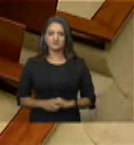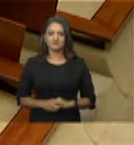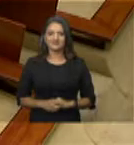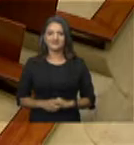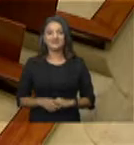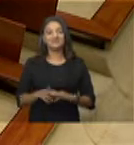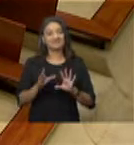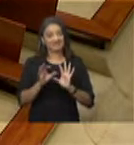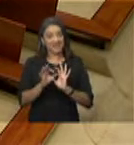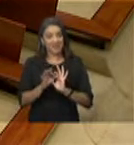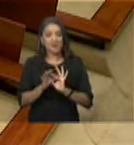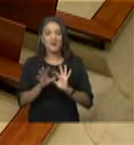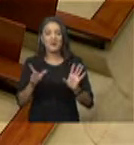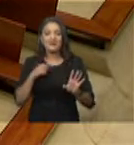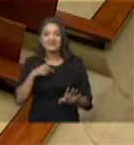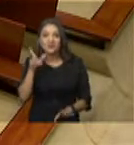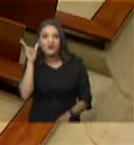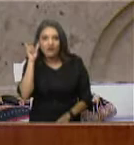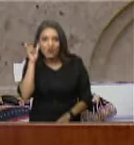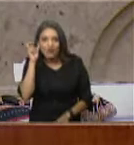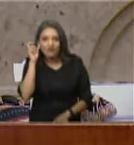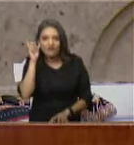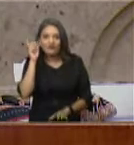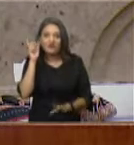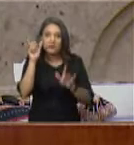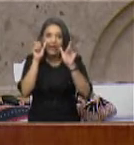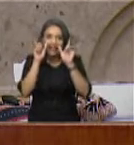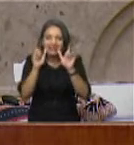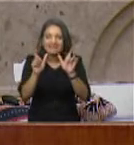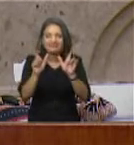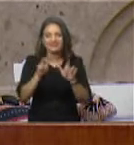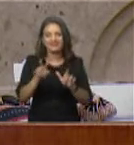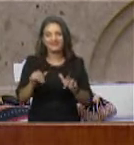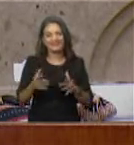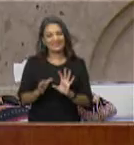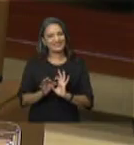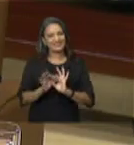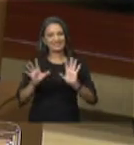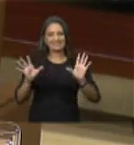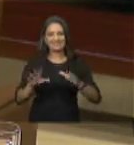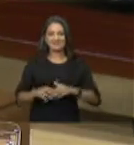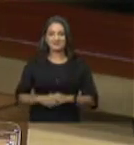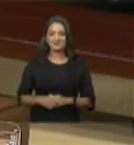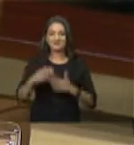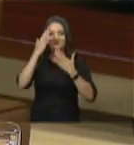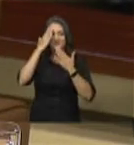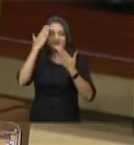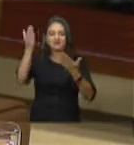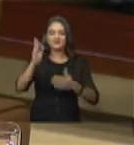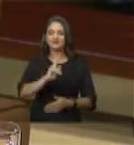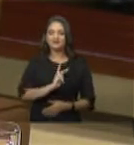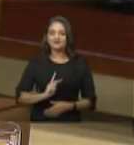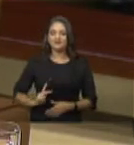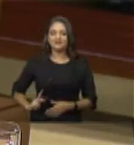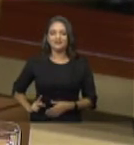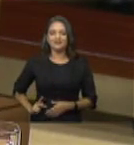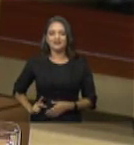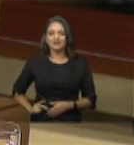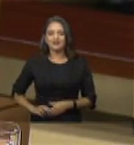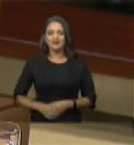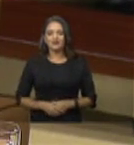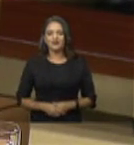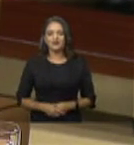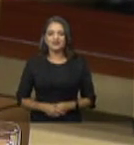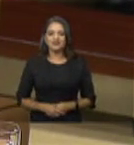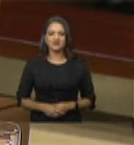como vou ouvir com maior gosto muito obrigado senhor presidente novamente saúde do